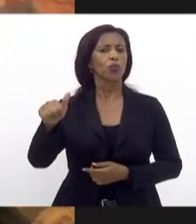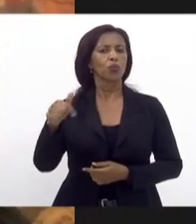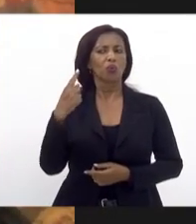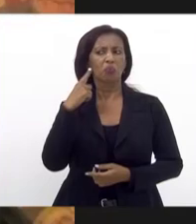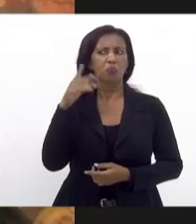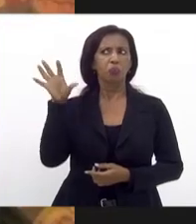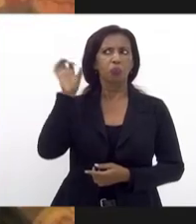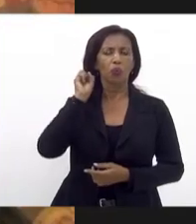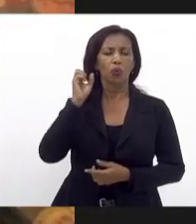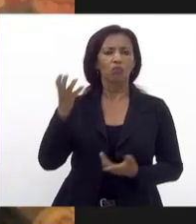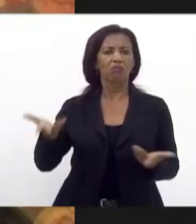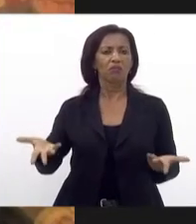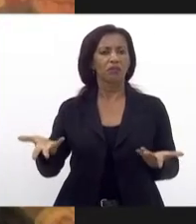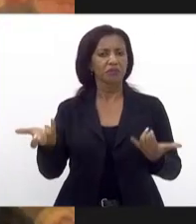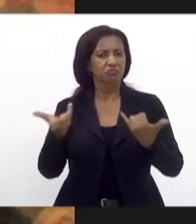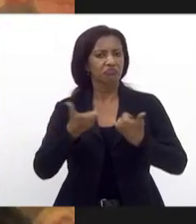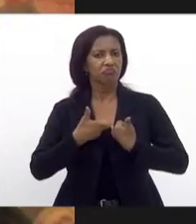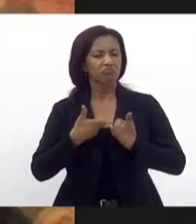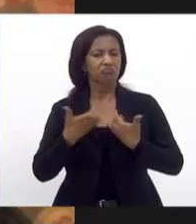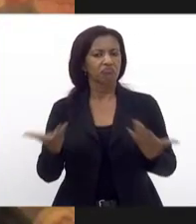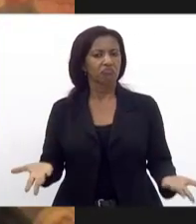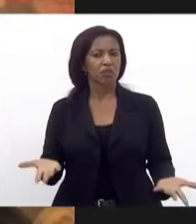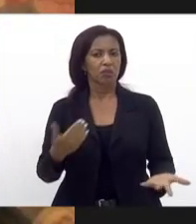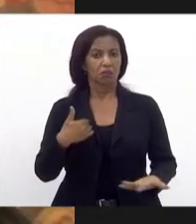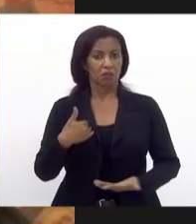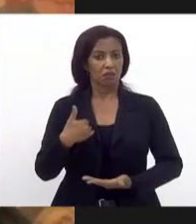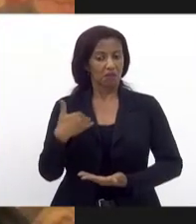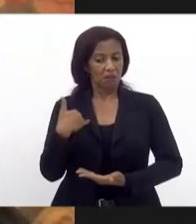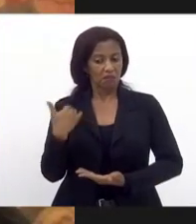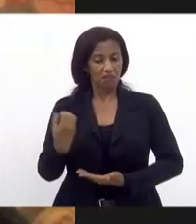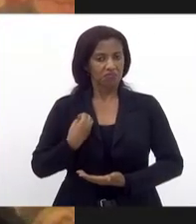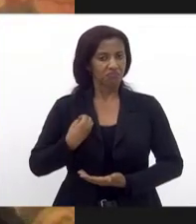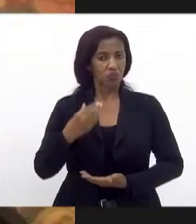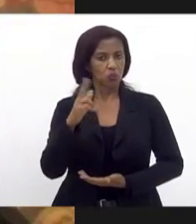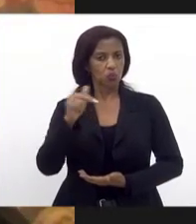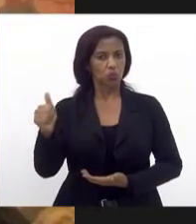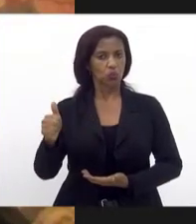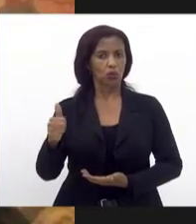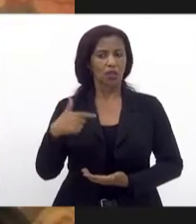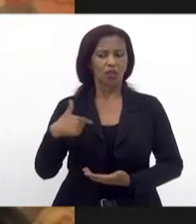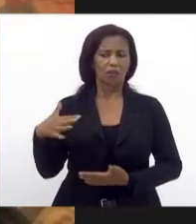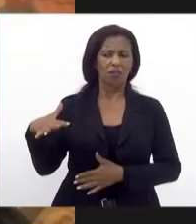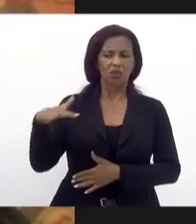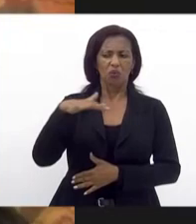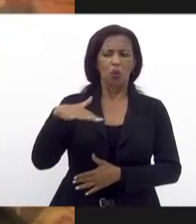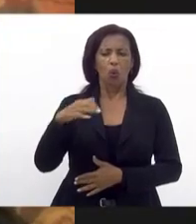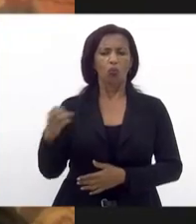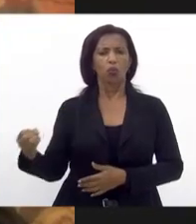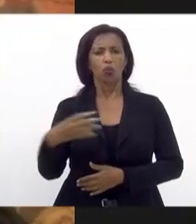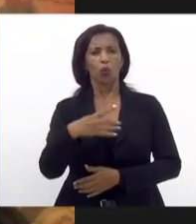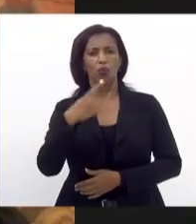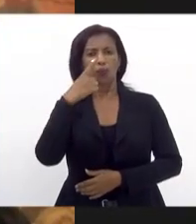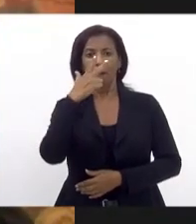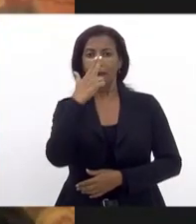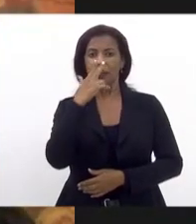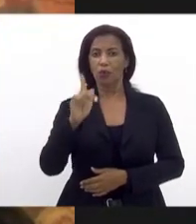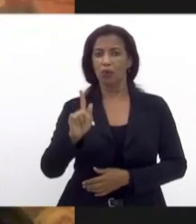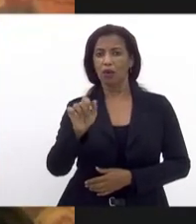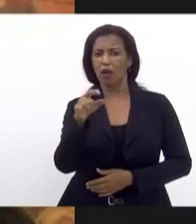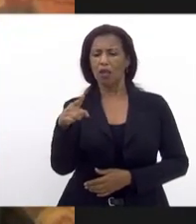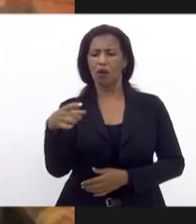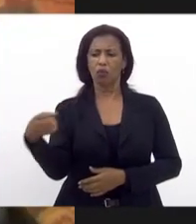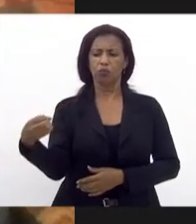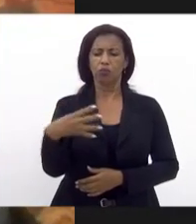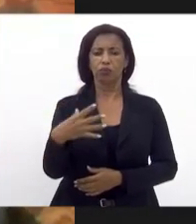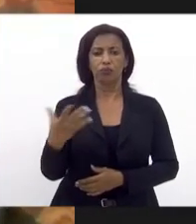ouvi, pelo menos não passou na minha frente, e apareceu um mercado novo. A gente fala muito do Galeão, Rio,